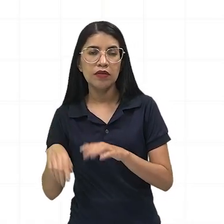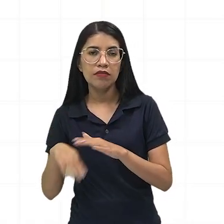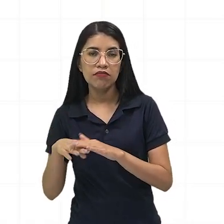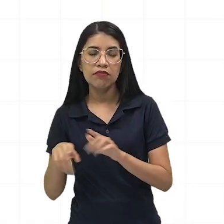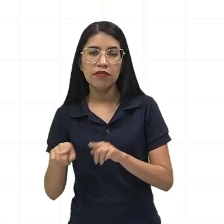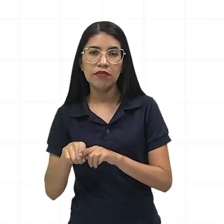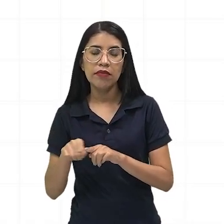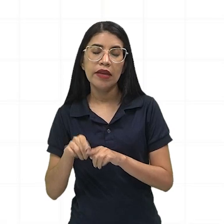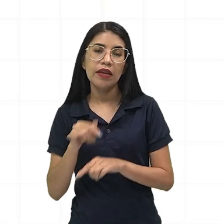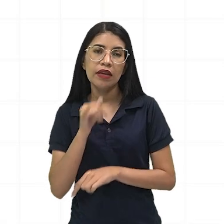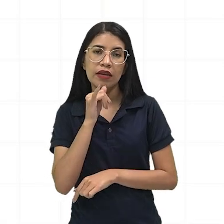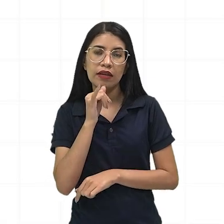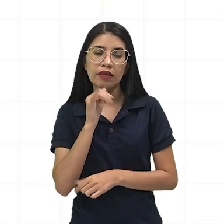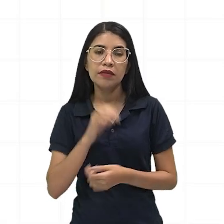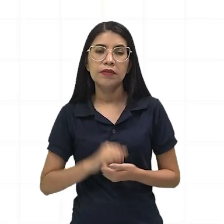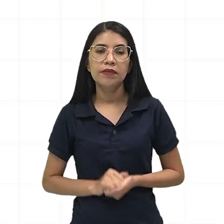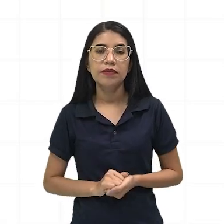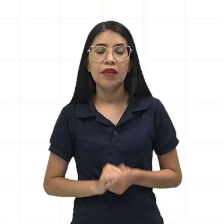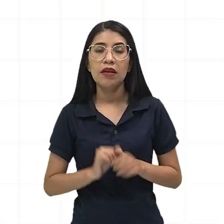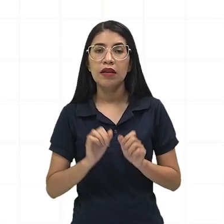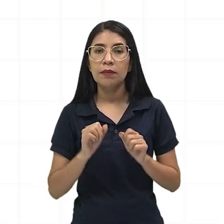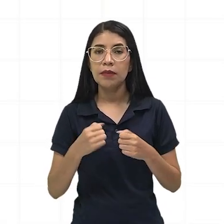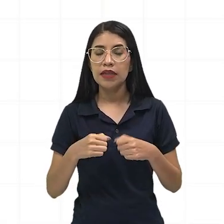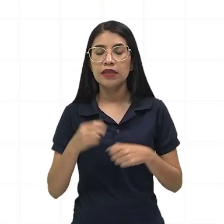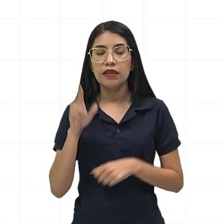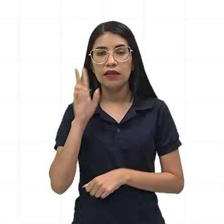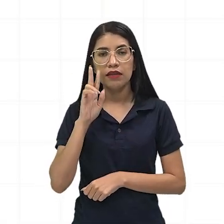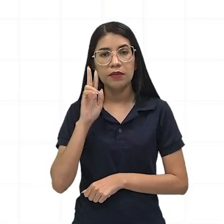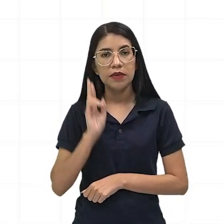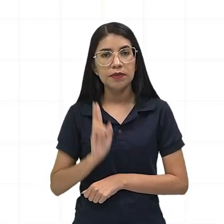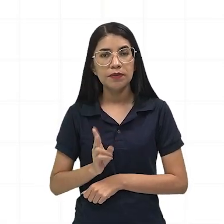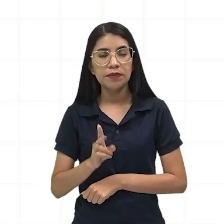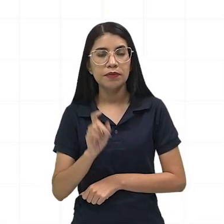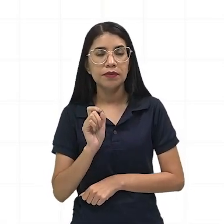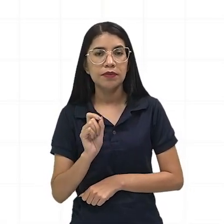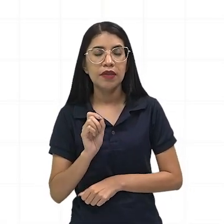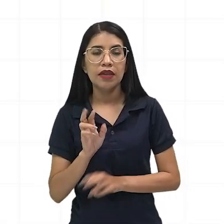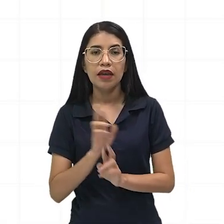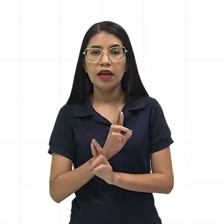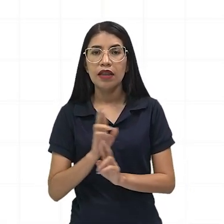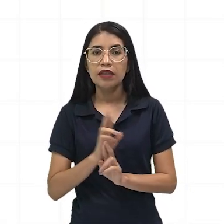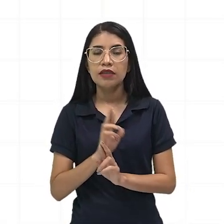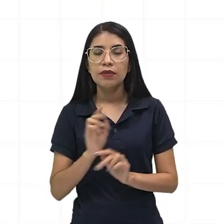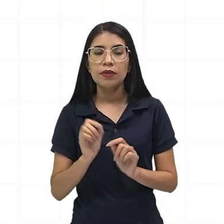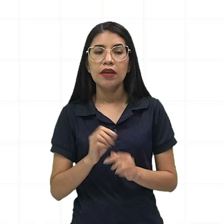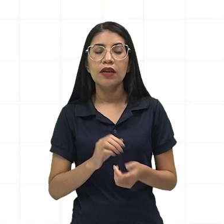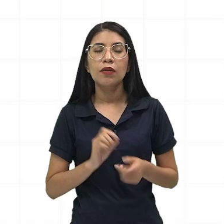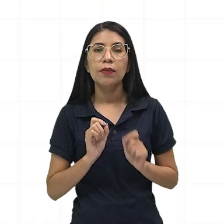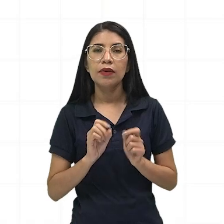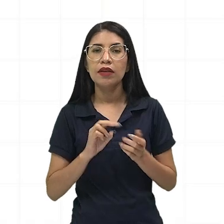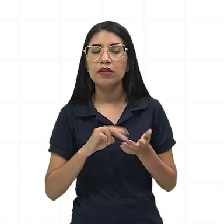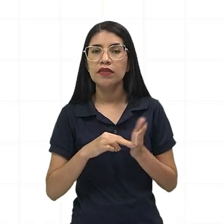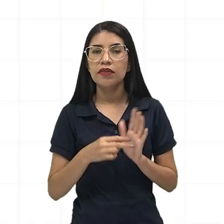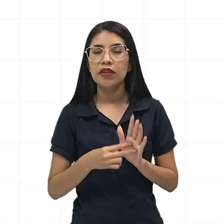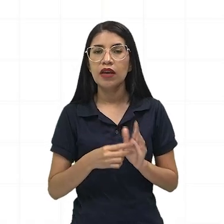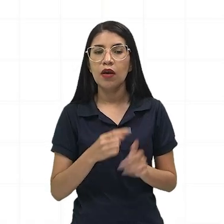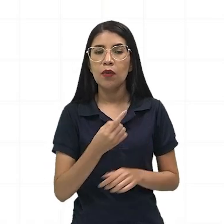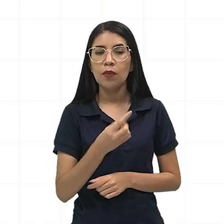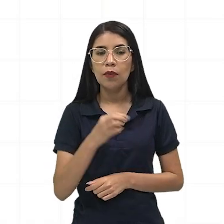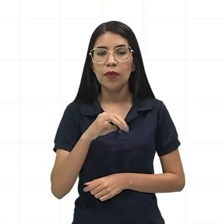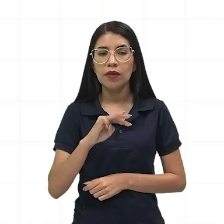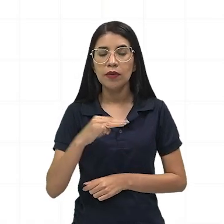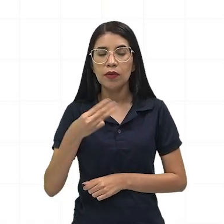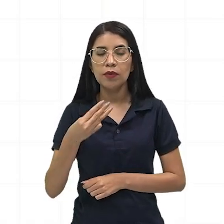vice-versa. Aí, nesse caso, tá, é importante você lembrar aqui essas relações. O que é um metro cúbico em relação a